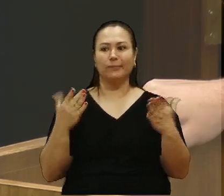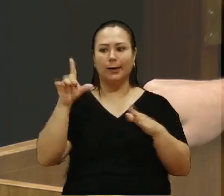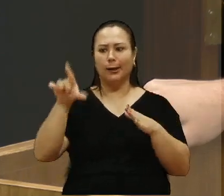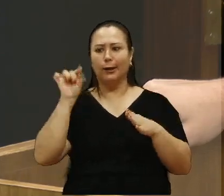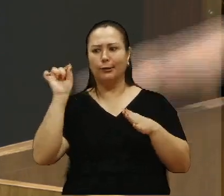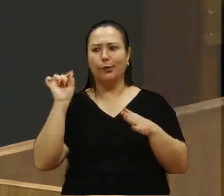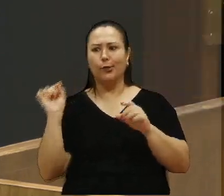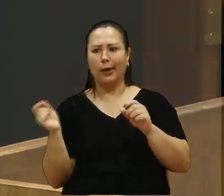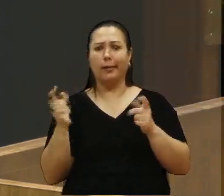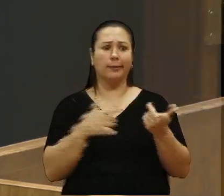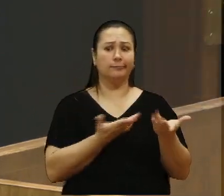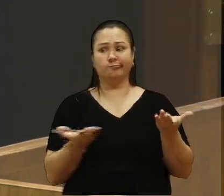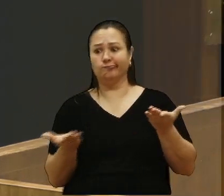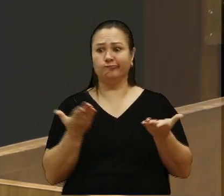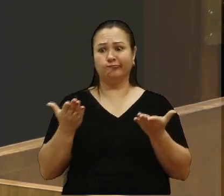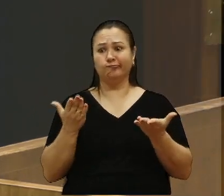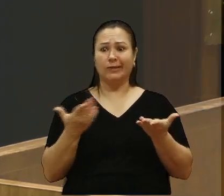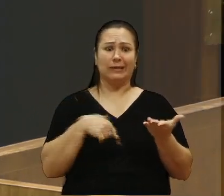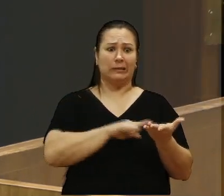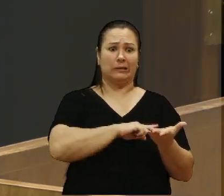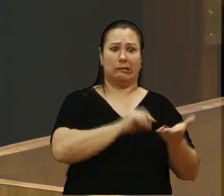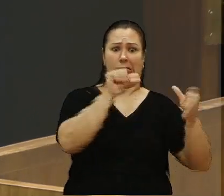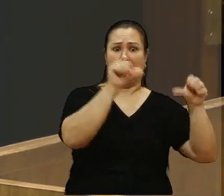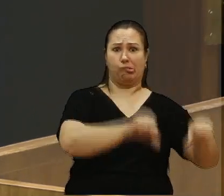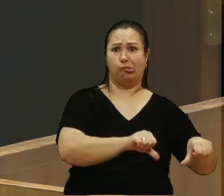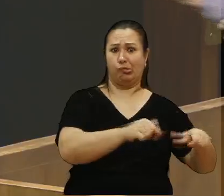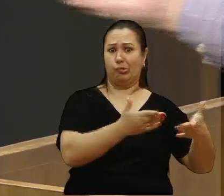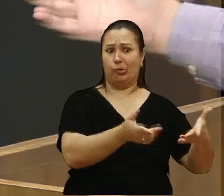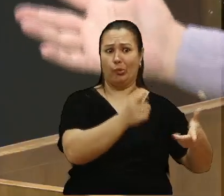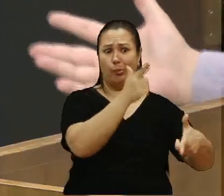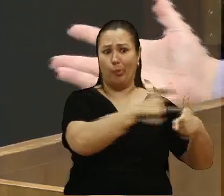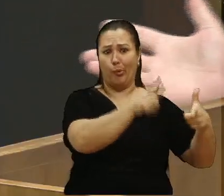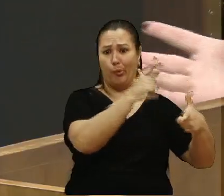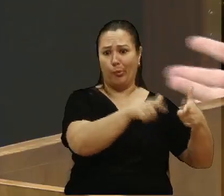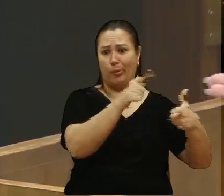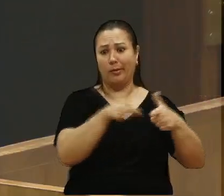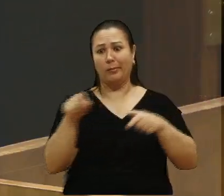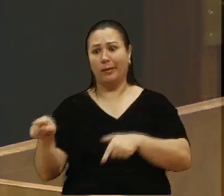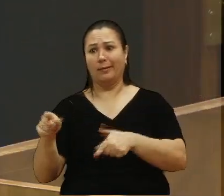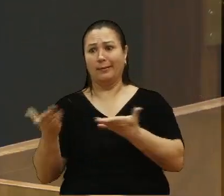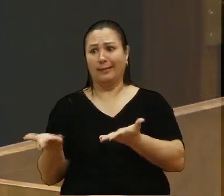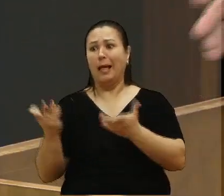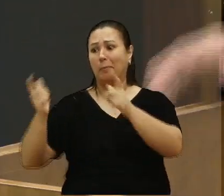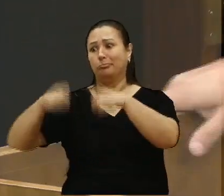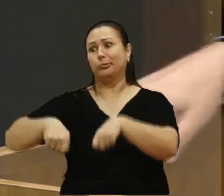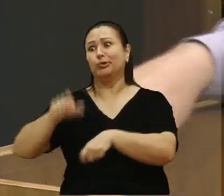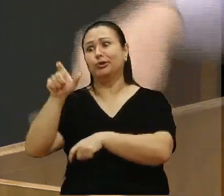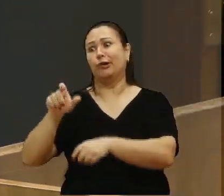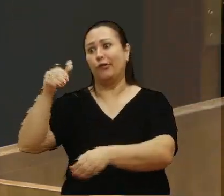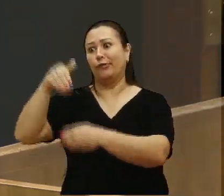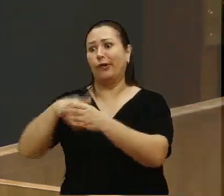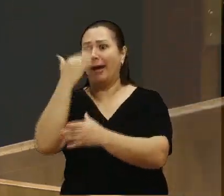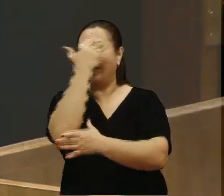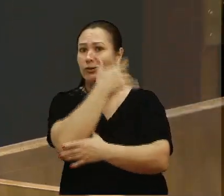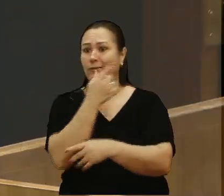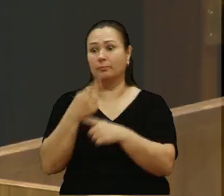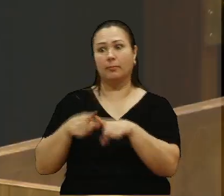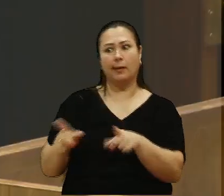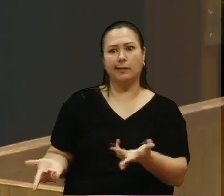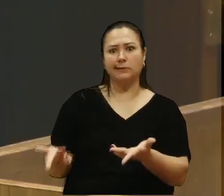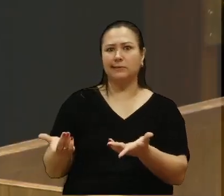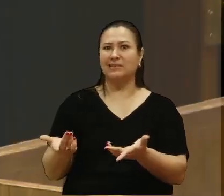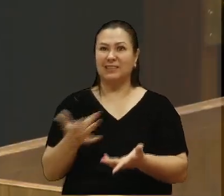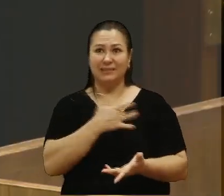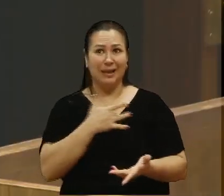entre o possível e o caos. Só eu estou achando que o possível é meio caos. Na saúde é. Então, só para nós deixar